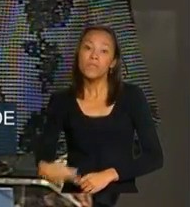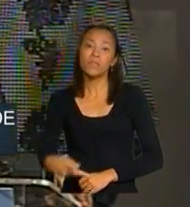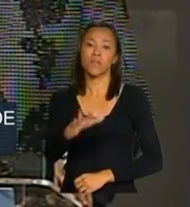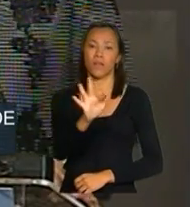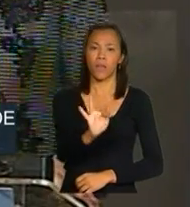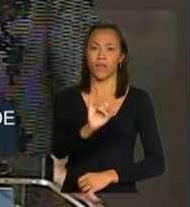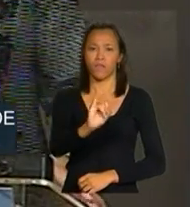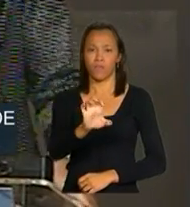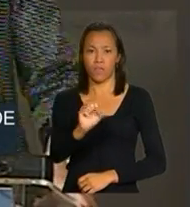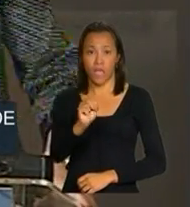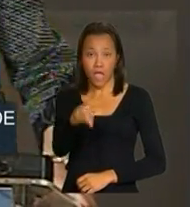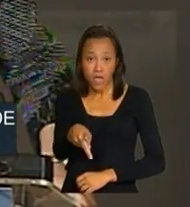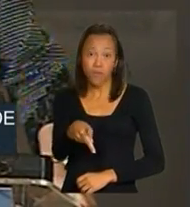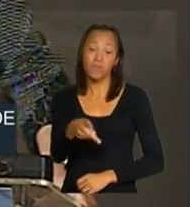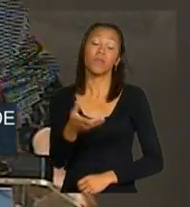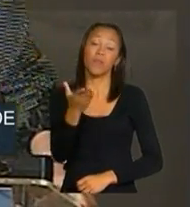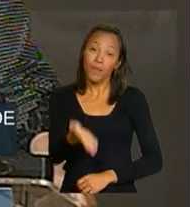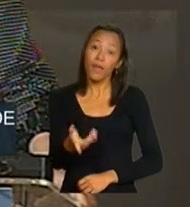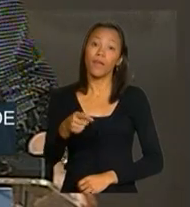Fiesp, por intermédio de quem